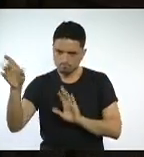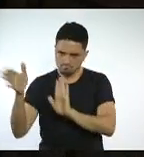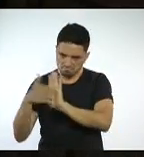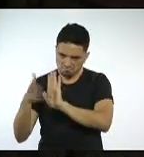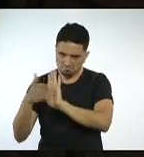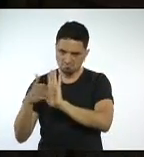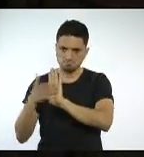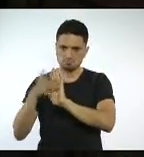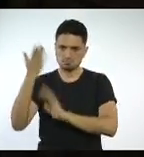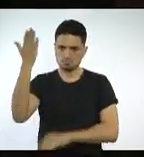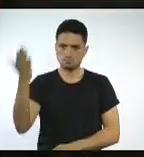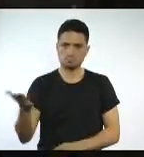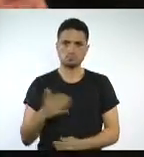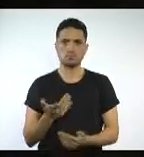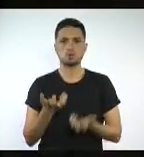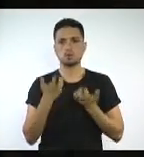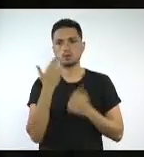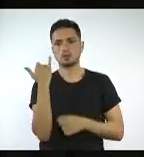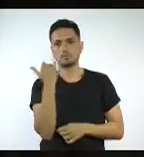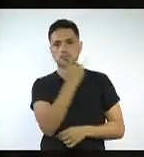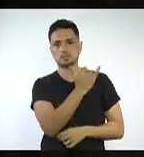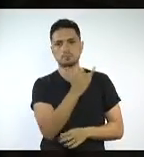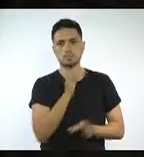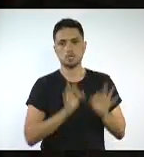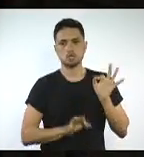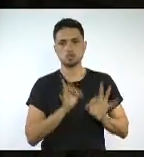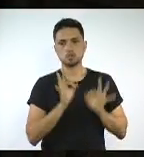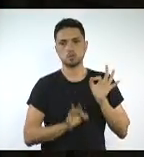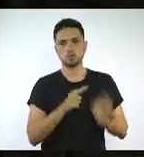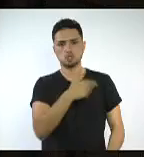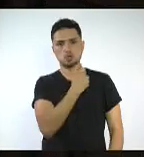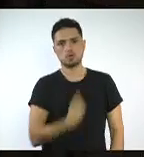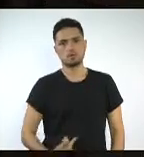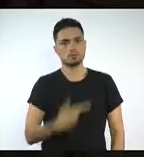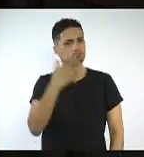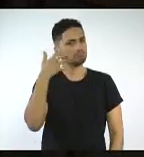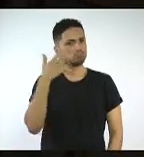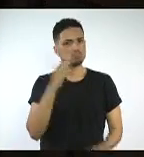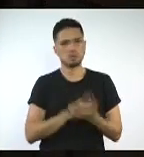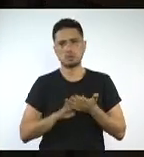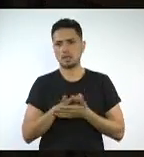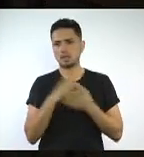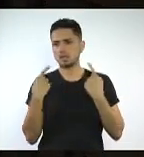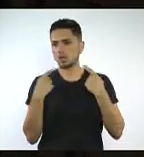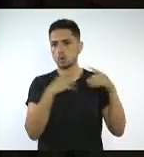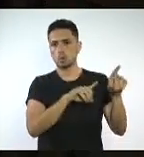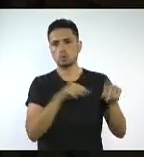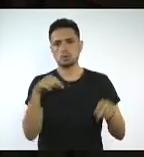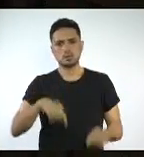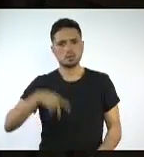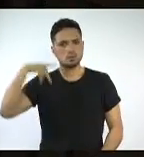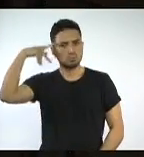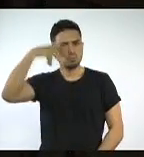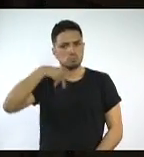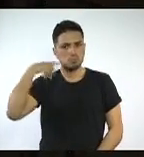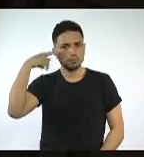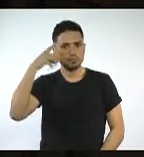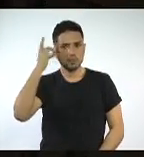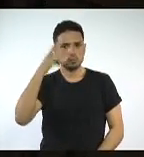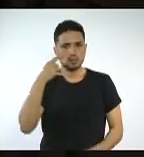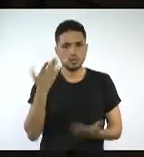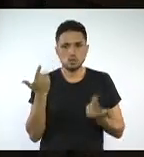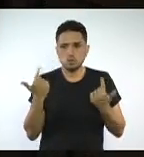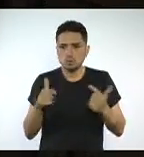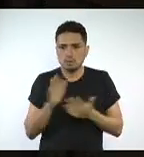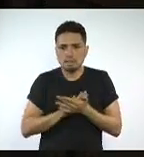dizer ao juiz governador, nada contra. O parlamento nada tem contra o juiz governador desse